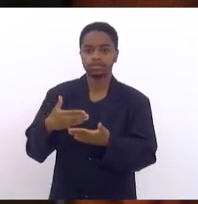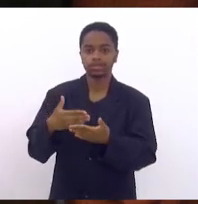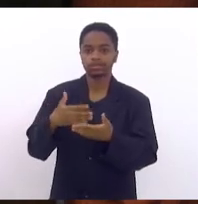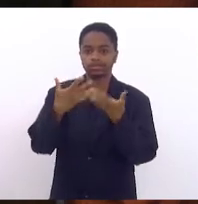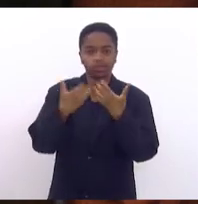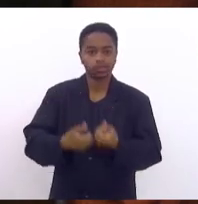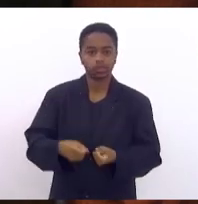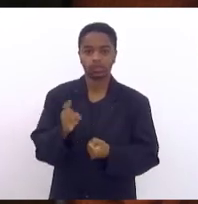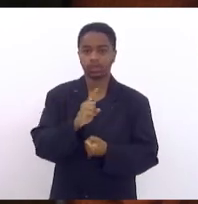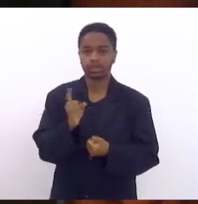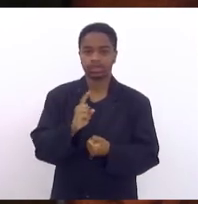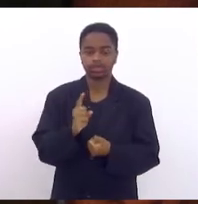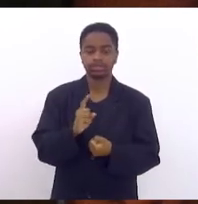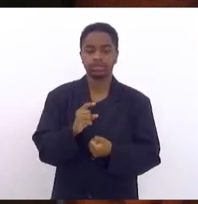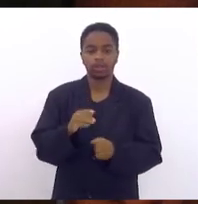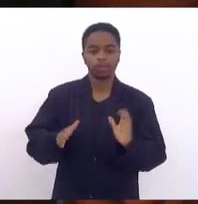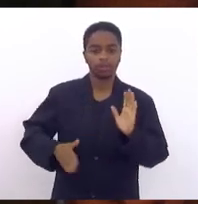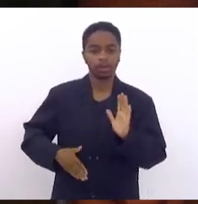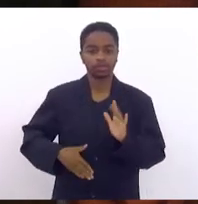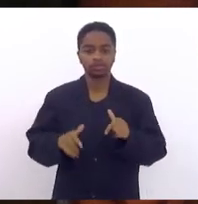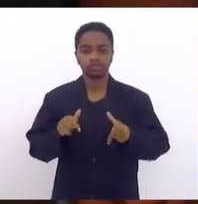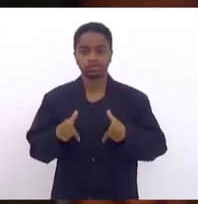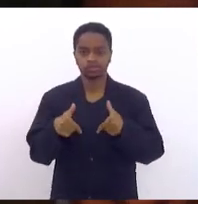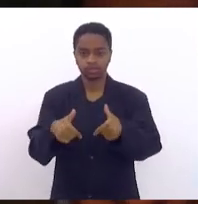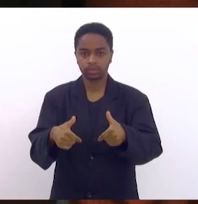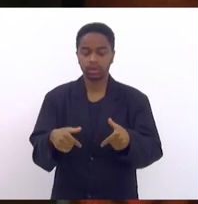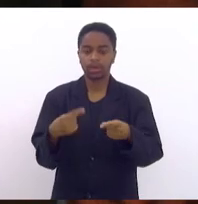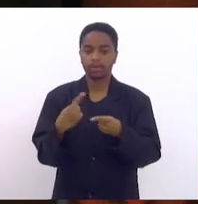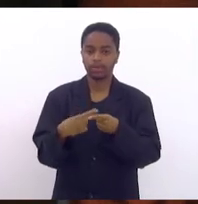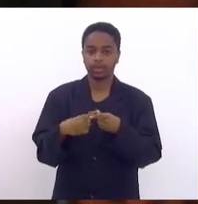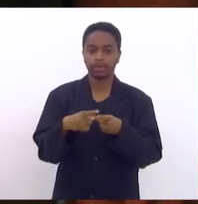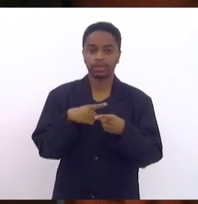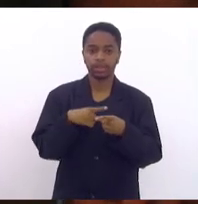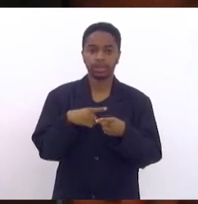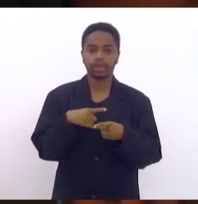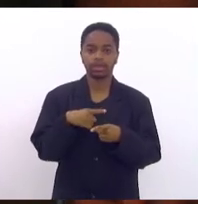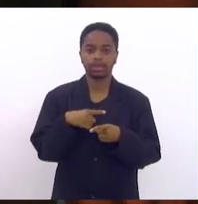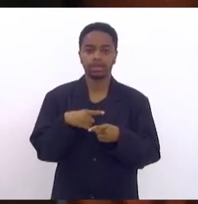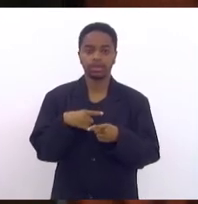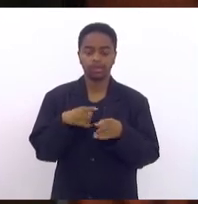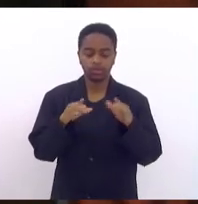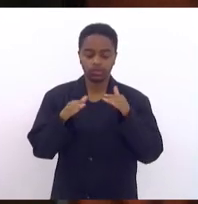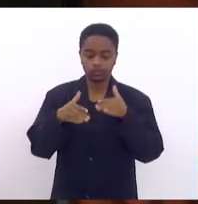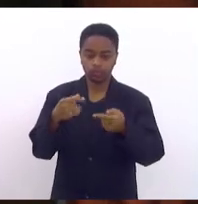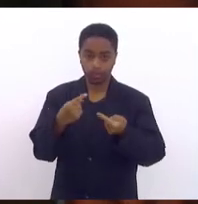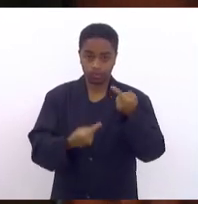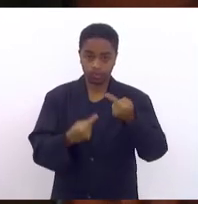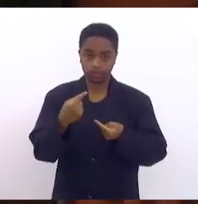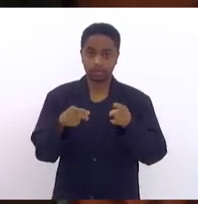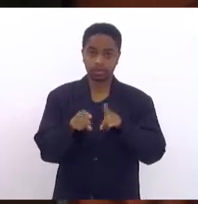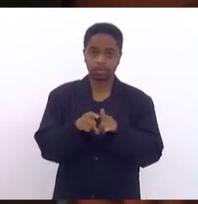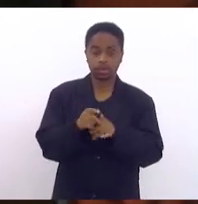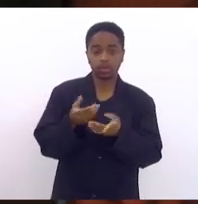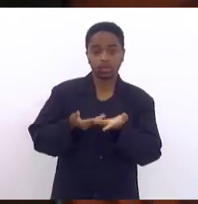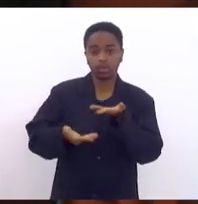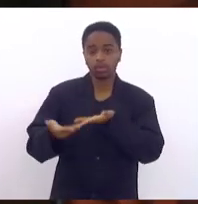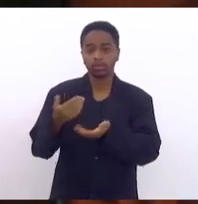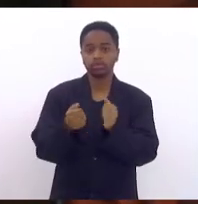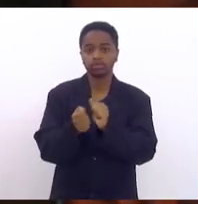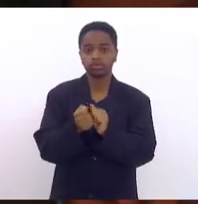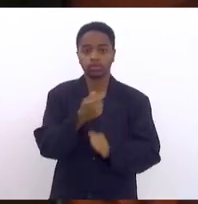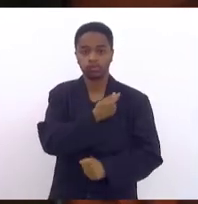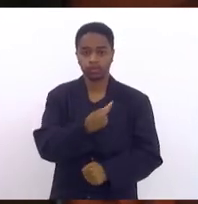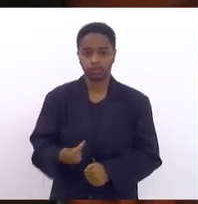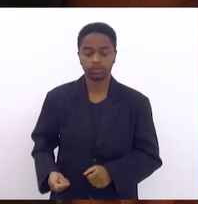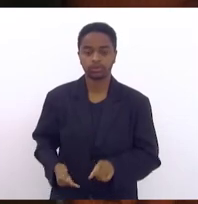ao enfrentamento desses marginais que tem um peso político, obviamente, dividir com o governador essa conta política, com o prefeito.